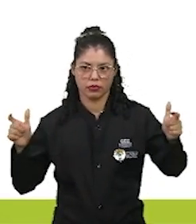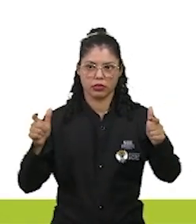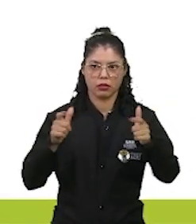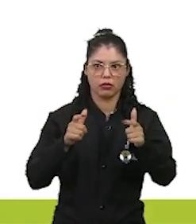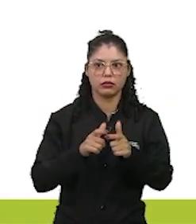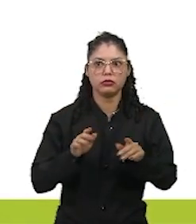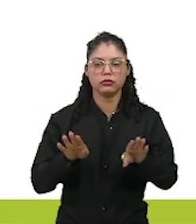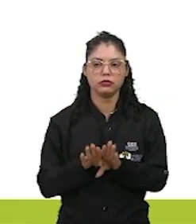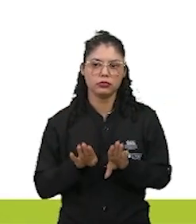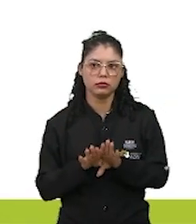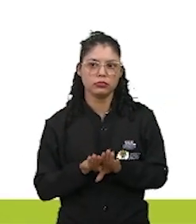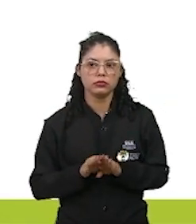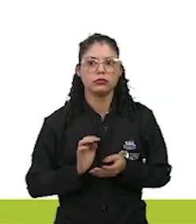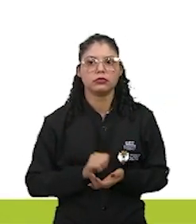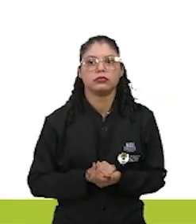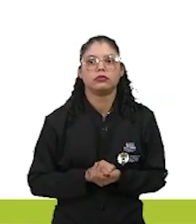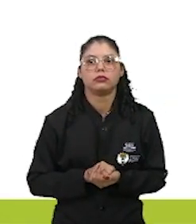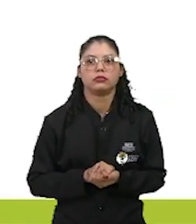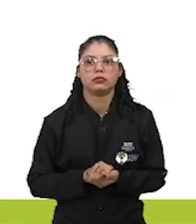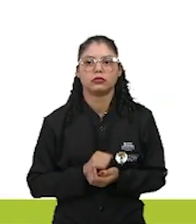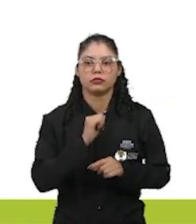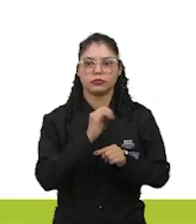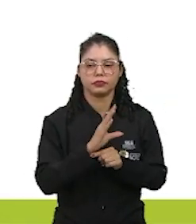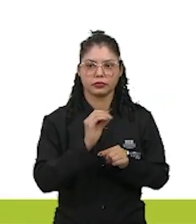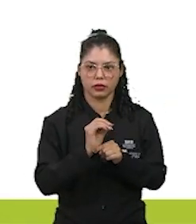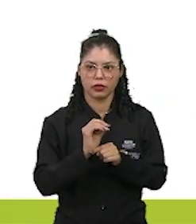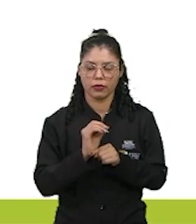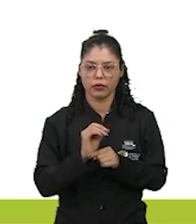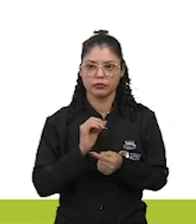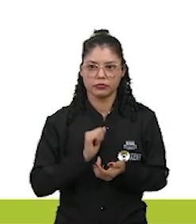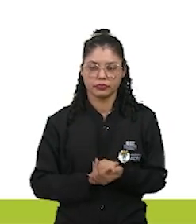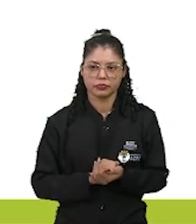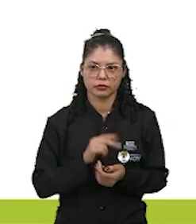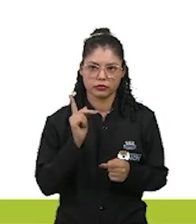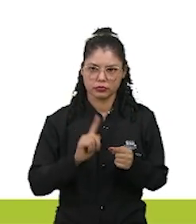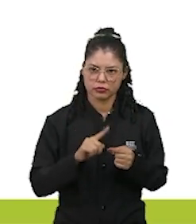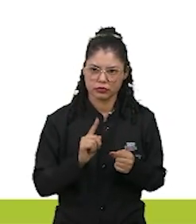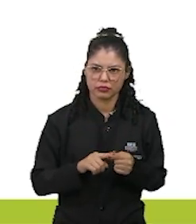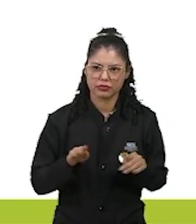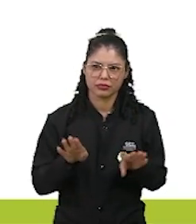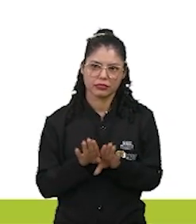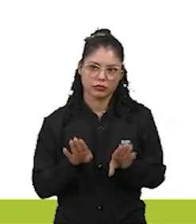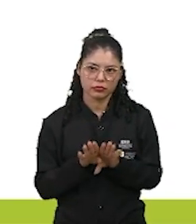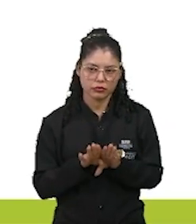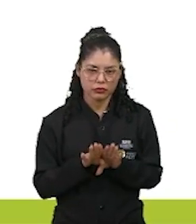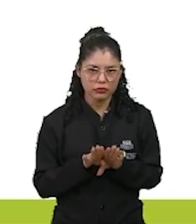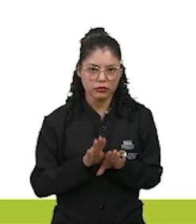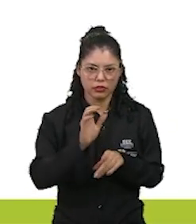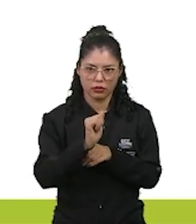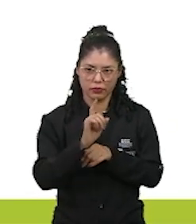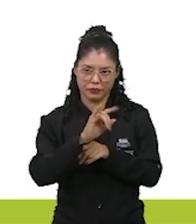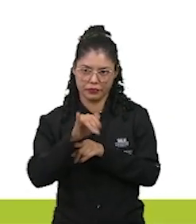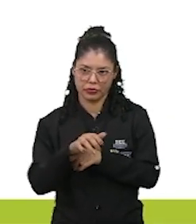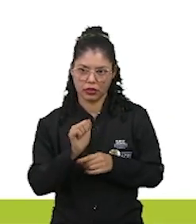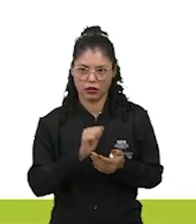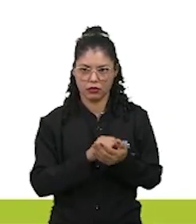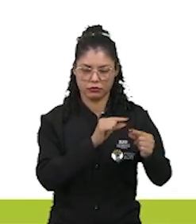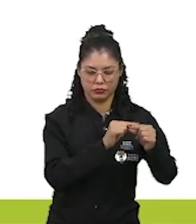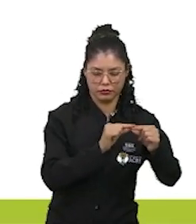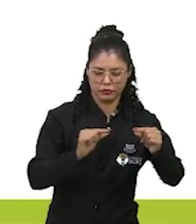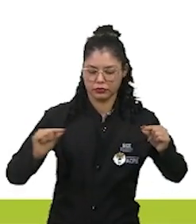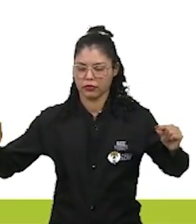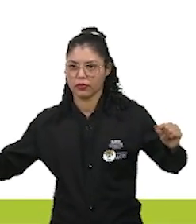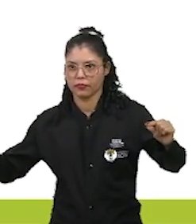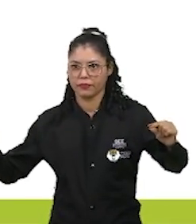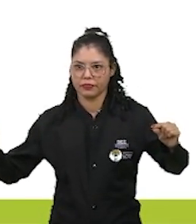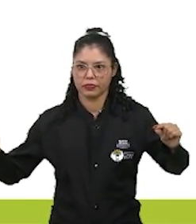função é crescente, ela corta os quadrantes ímpares, ou seja, o primeiro e o terceiro. Quando uma função é decrescente, como é o caso aqui, ele vai cortar os quadrantes pares, ou